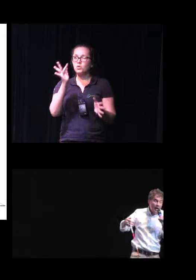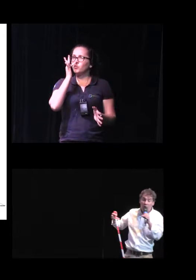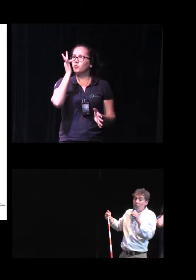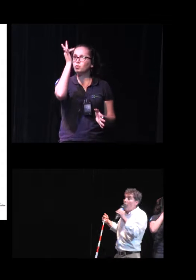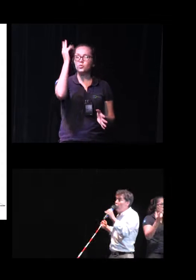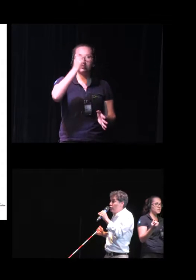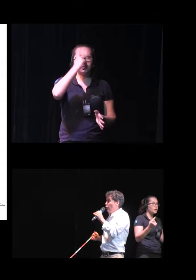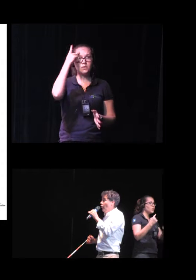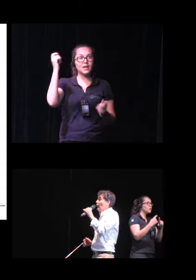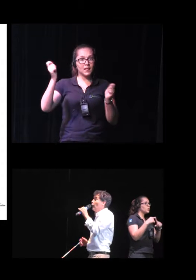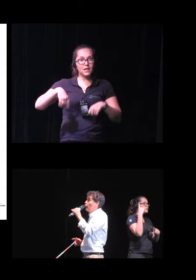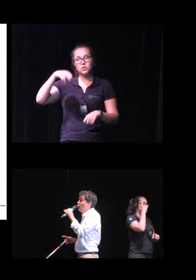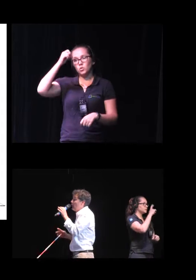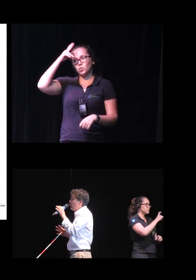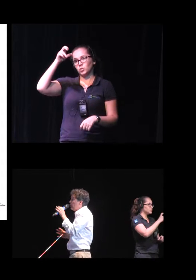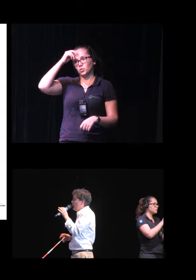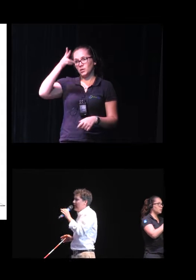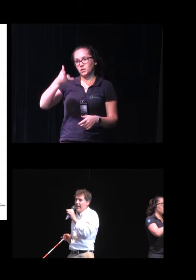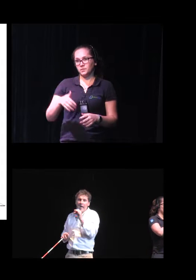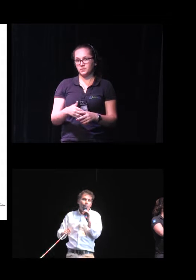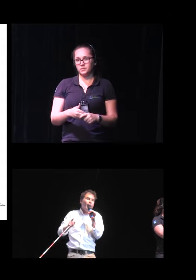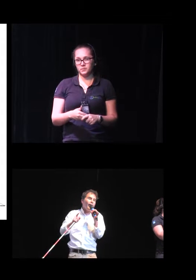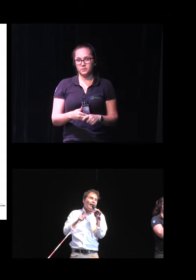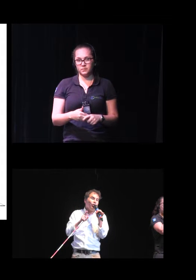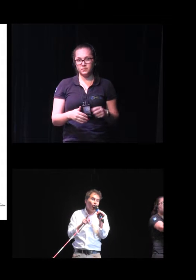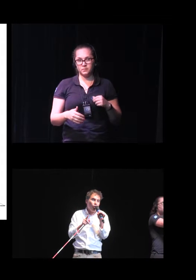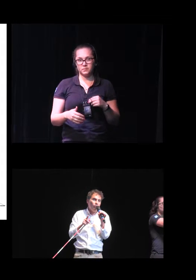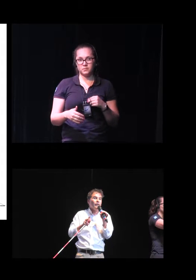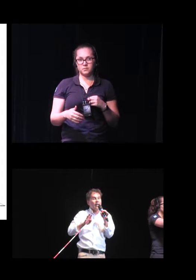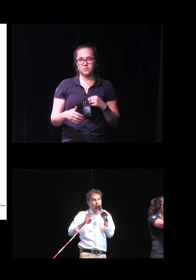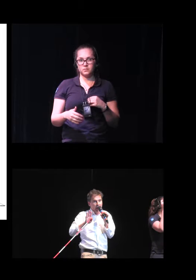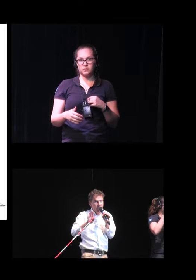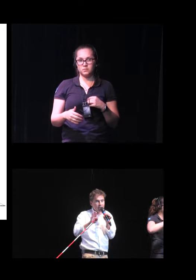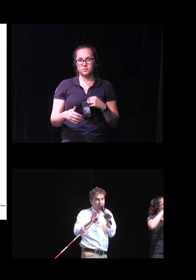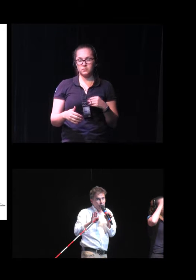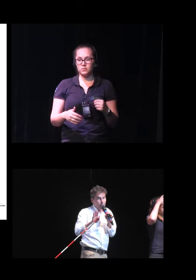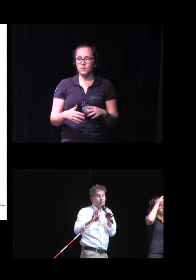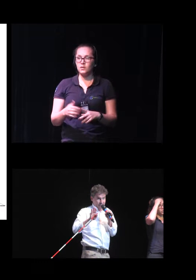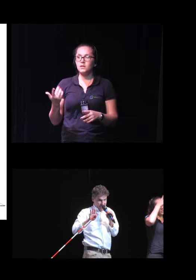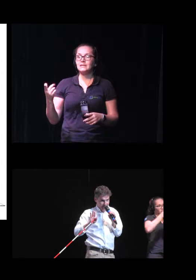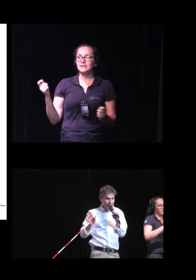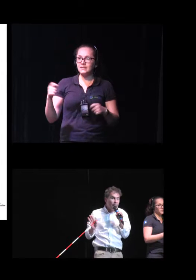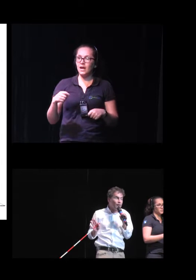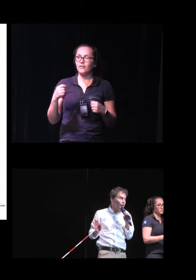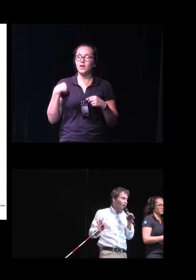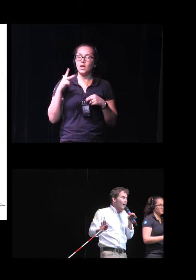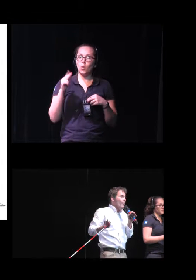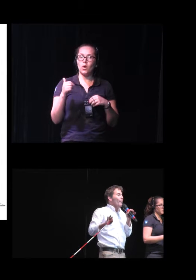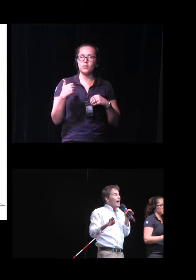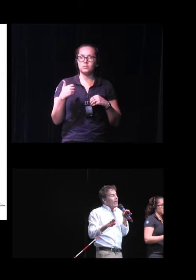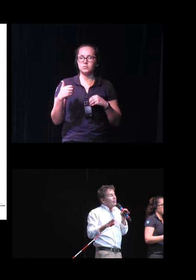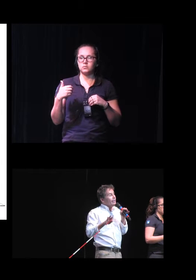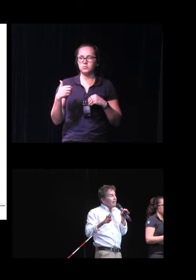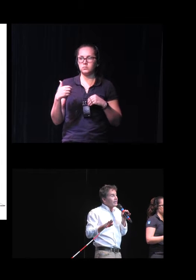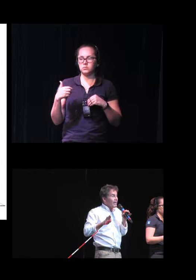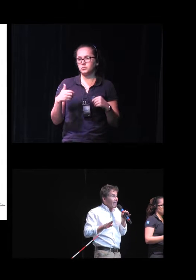que permitisse um futuro uso de cultura, mas era o truque que eu pensei, que saiu exatamente como eu